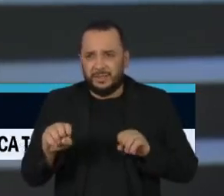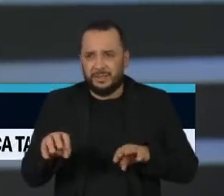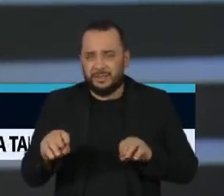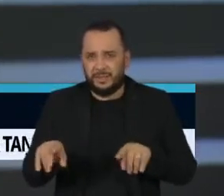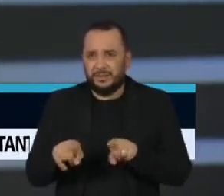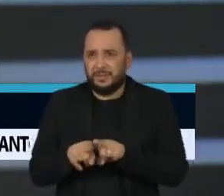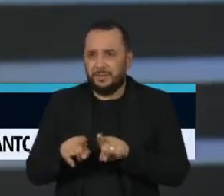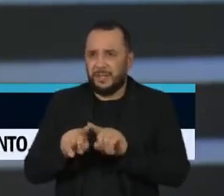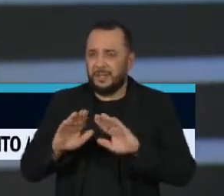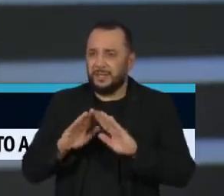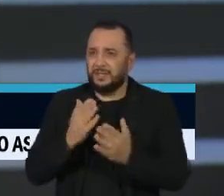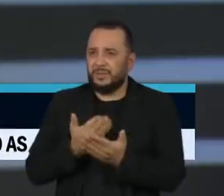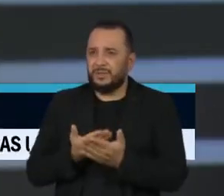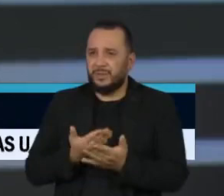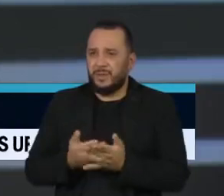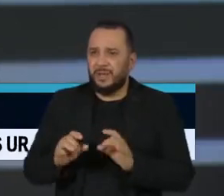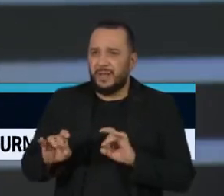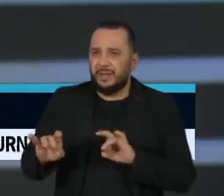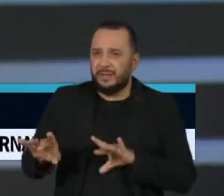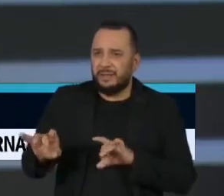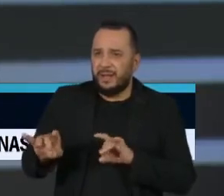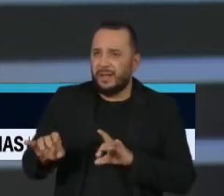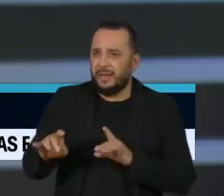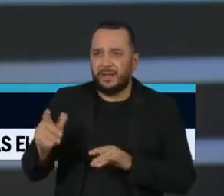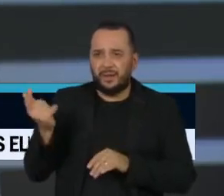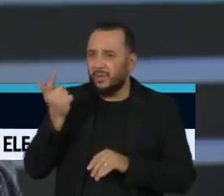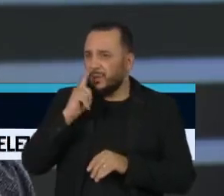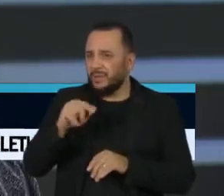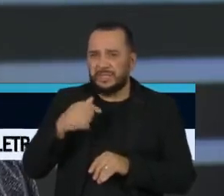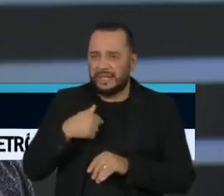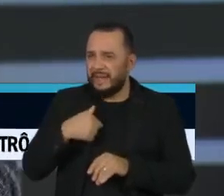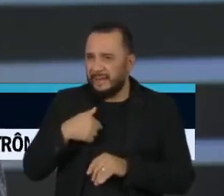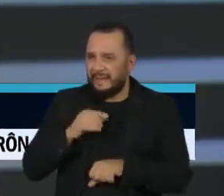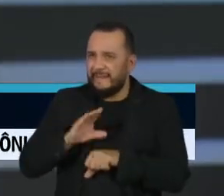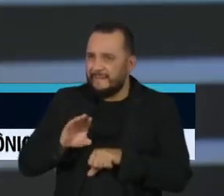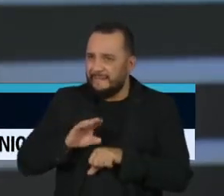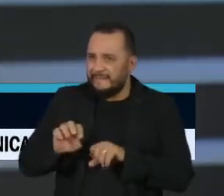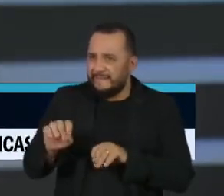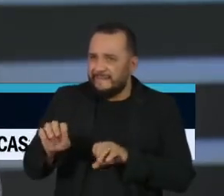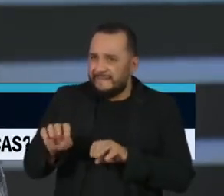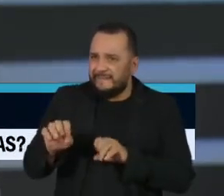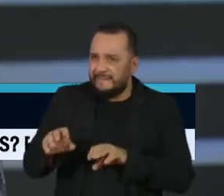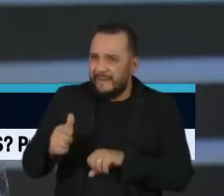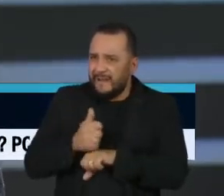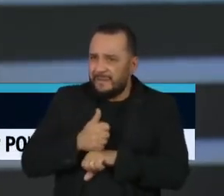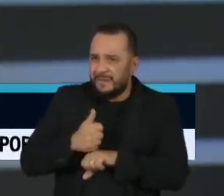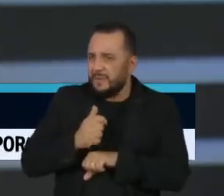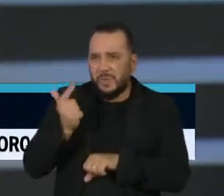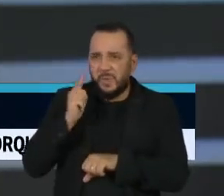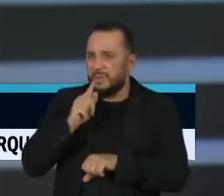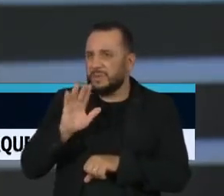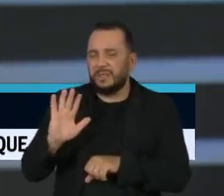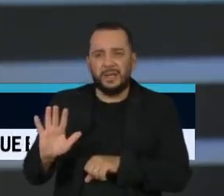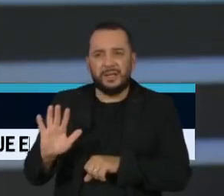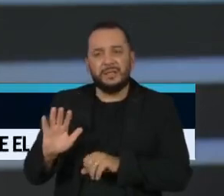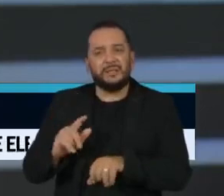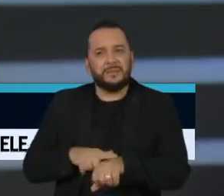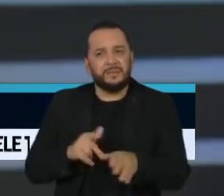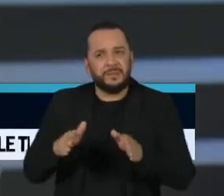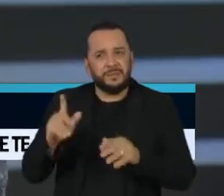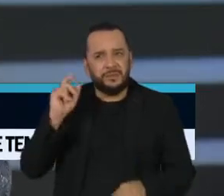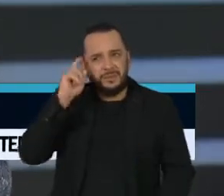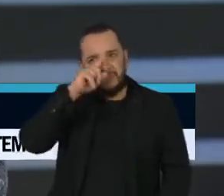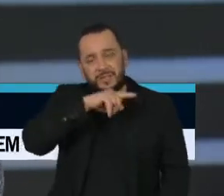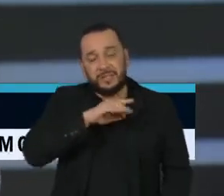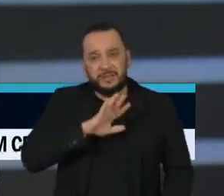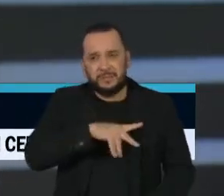escola técnica e etc não dá conta da qualificação necessária então eu sou muito difícil agora a gente vive no país